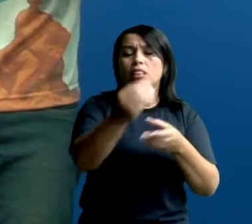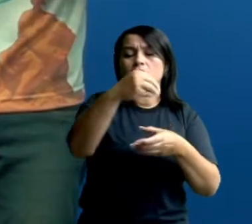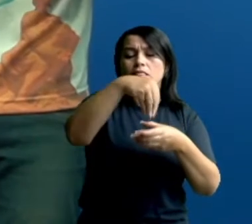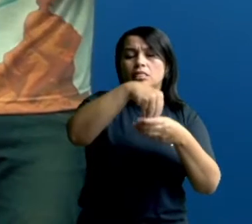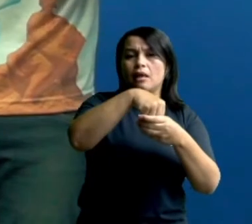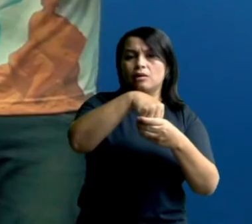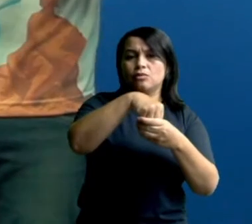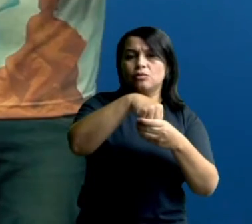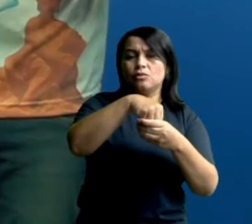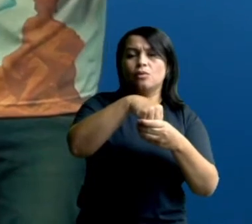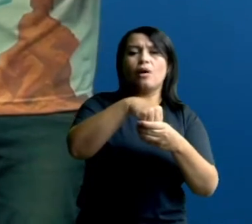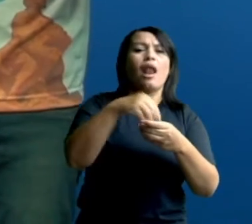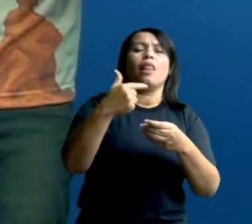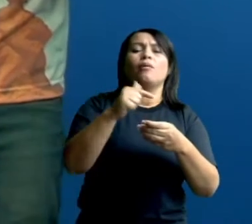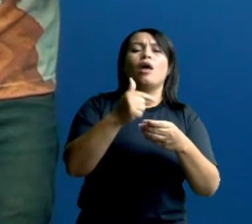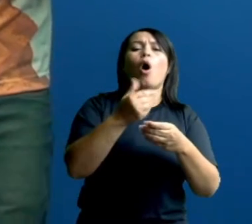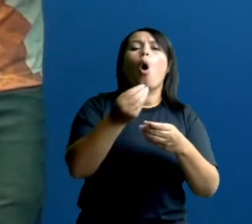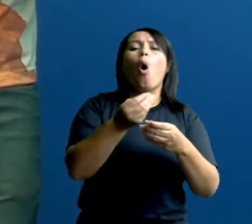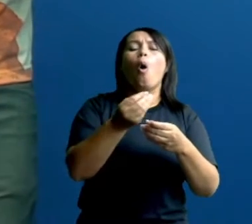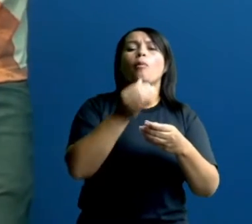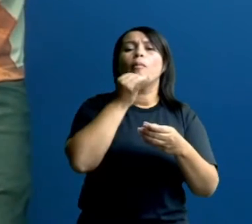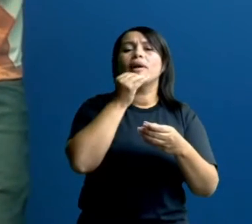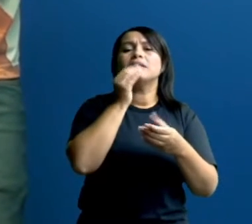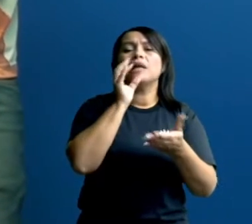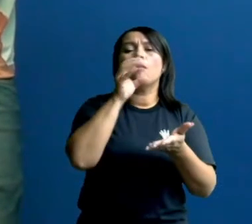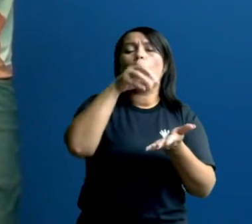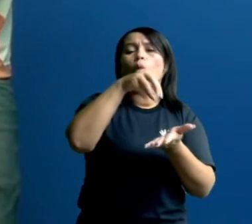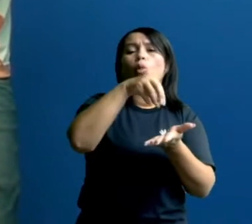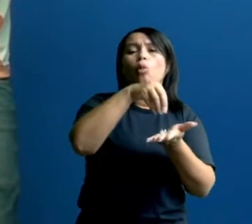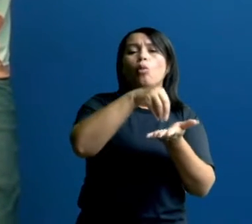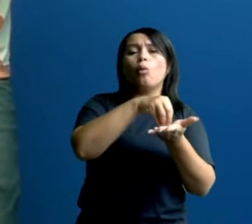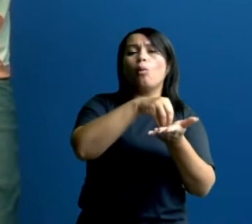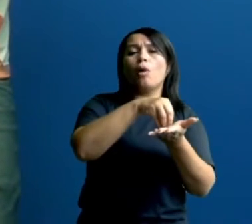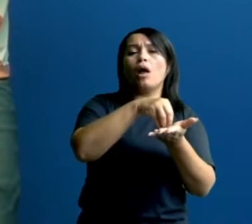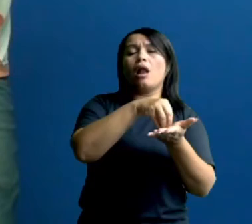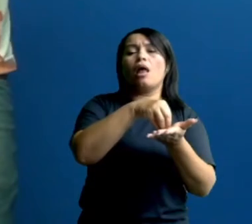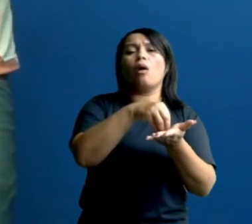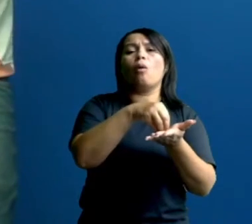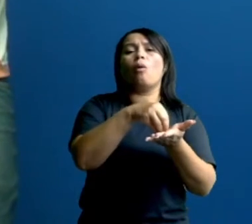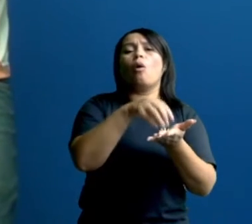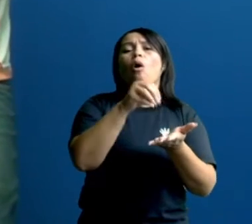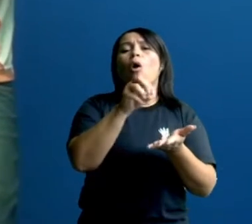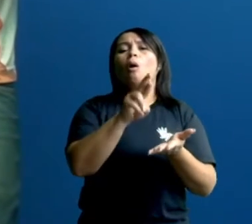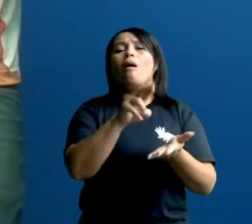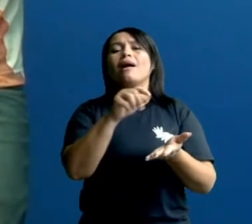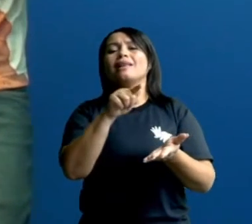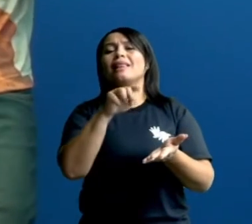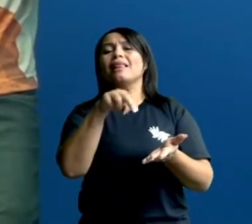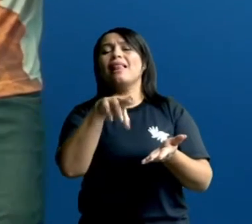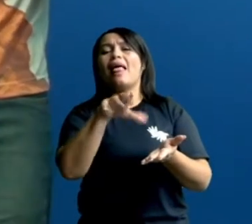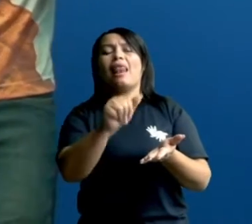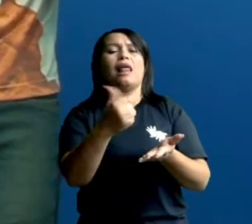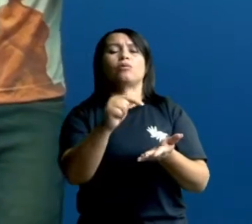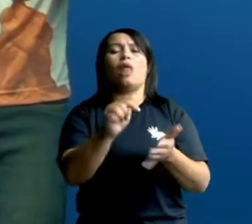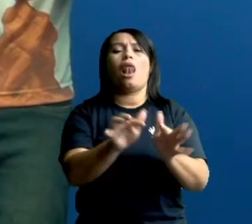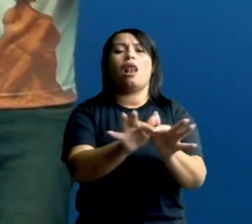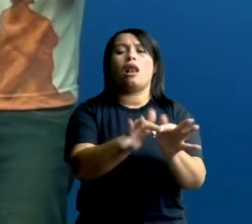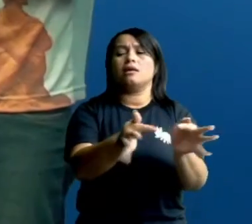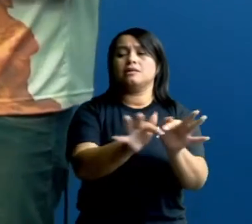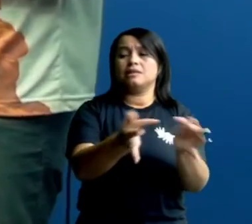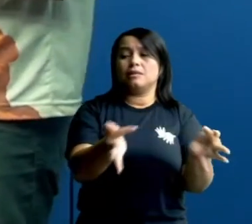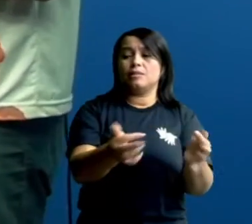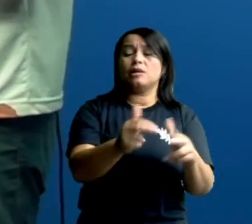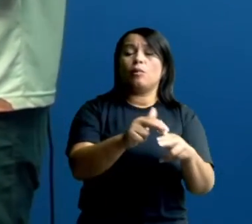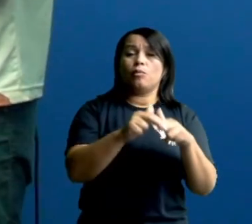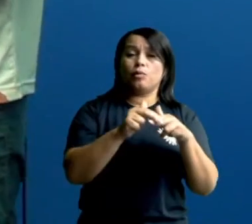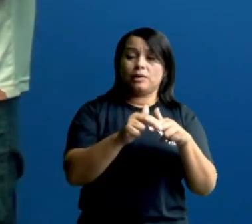nenhum tipo de compartimento. Ela não vai ter núcleo, ela não vai ter organela. Ela é uma célula extremamente simples, né? E